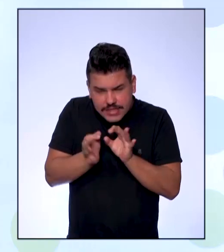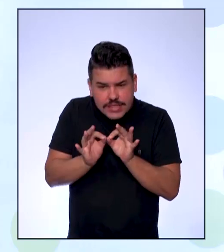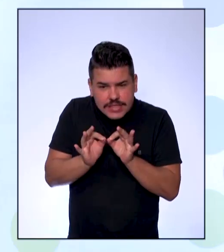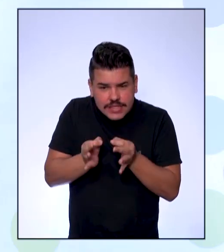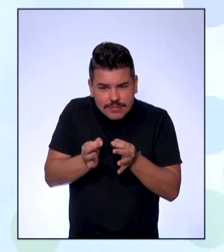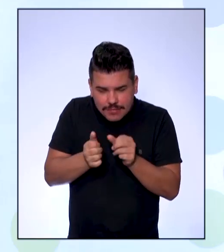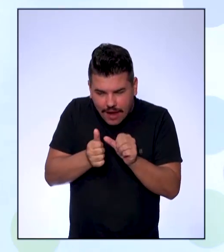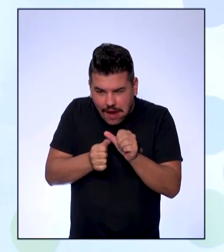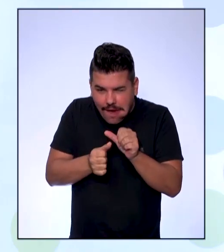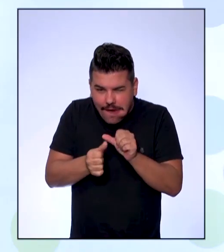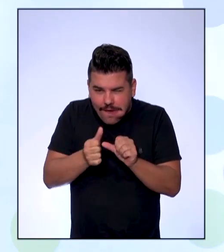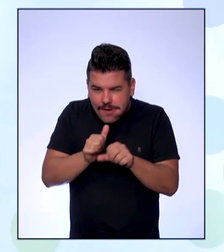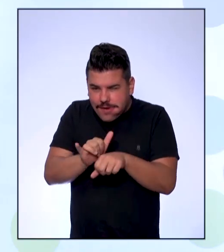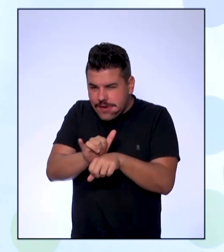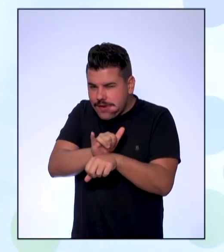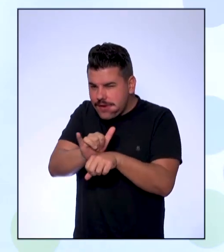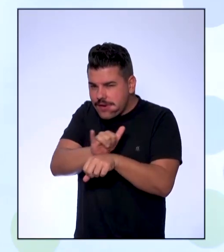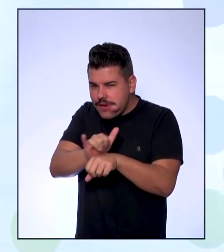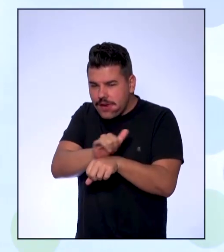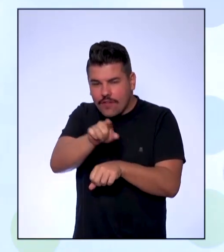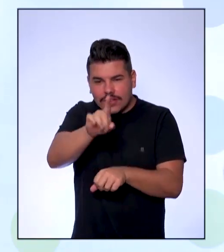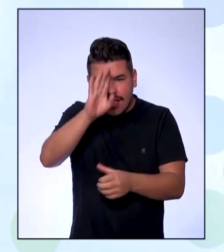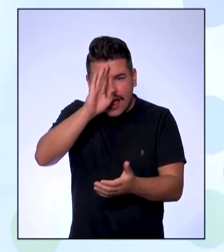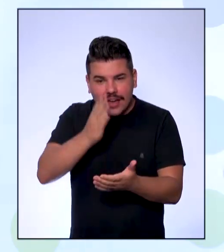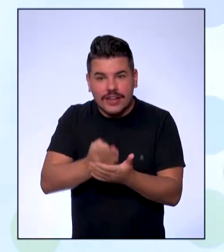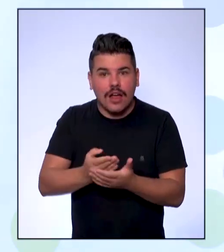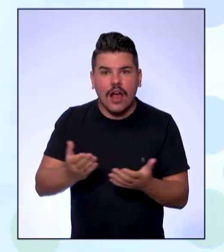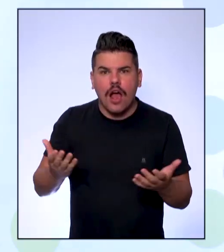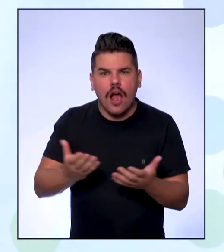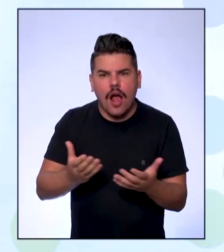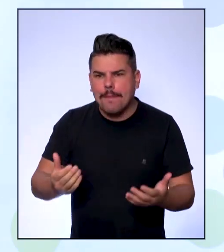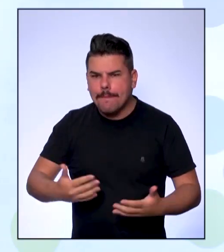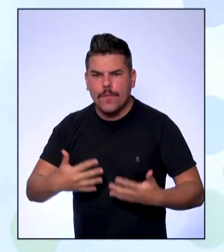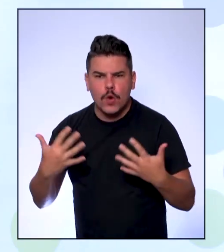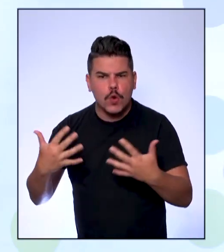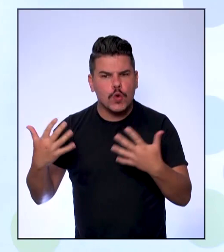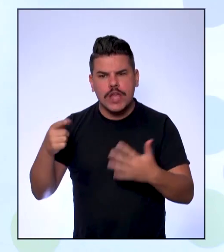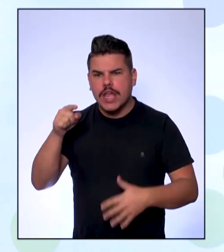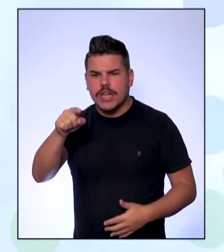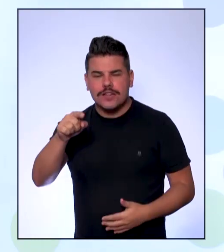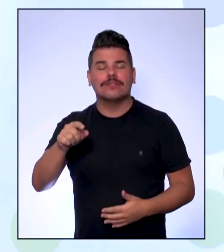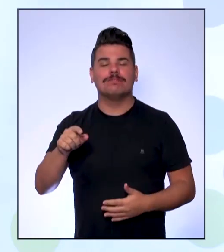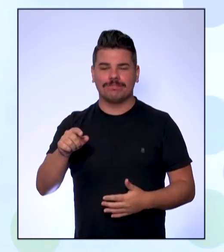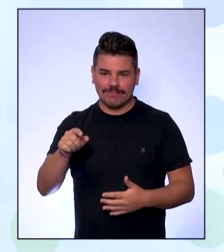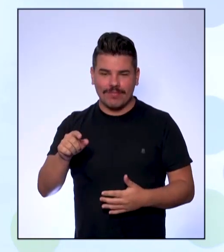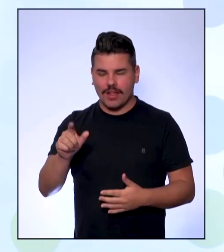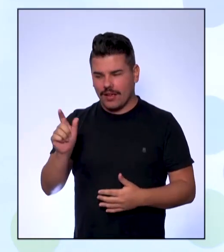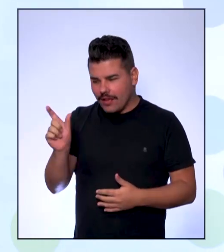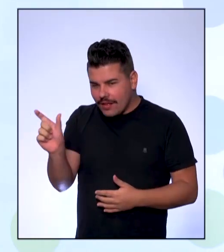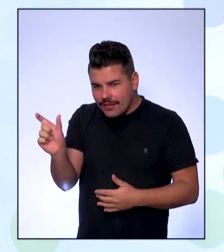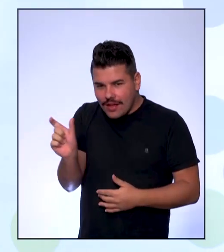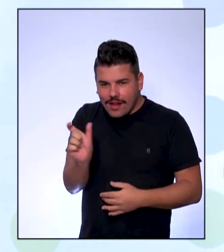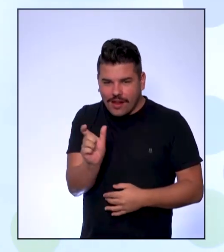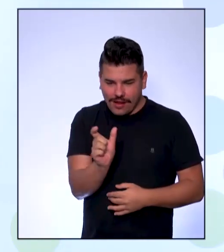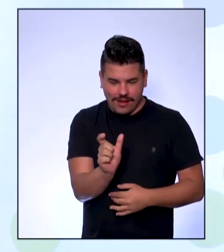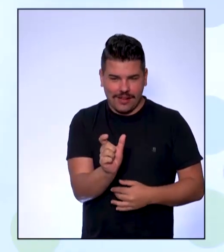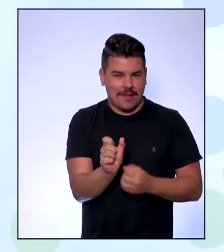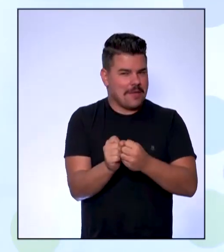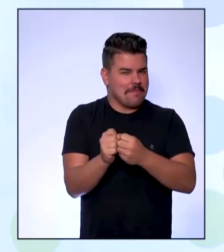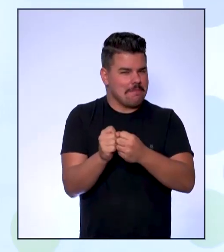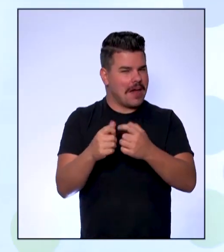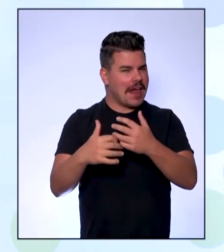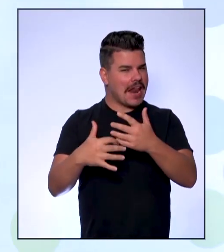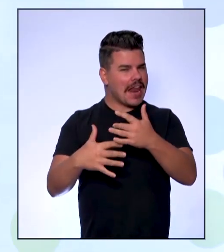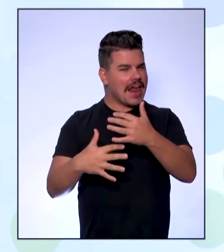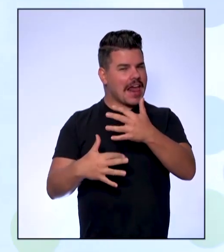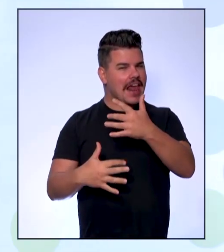tivesse, vamos dizer assim, uma interpretação errada daquilo que realmente é. Então, às vezes, eles pegam um recorte de uma notícia ou um recorte